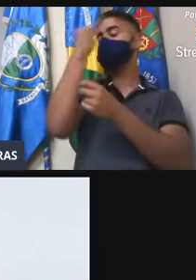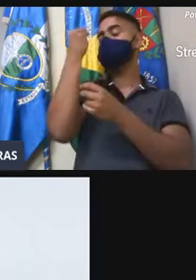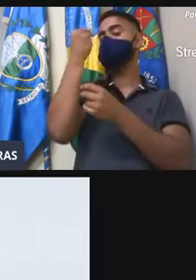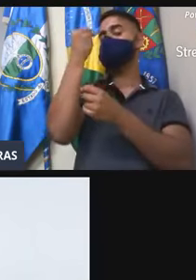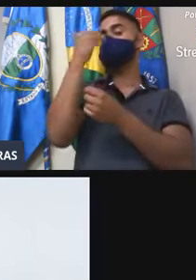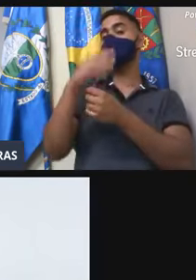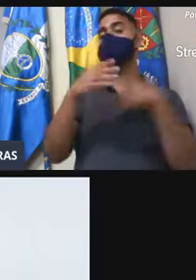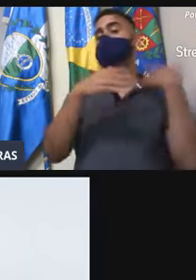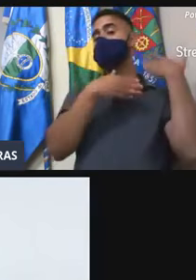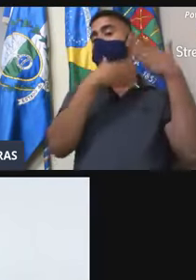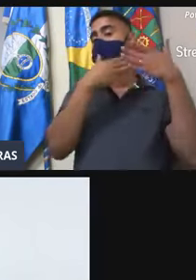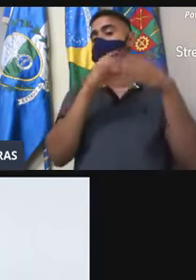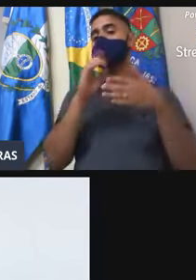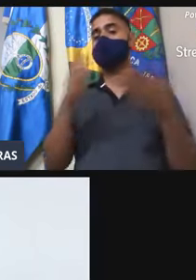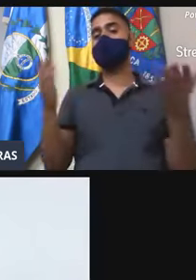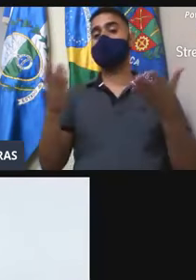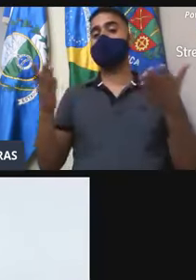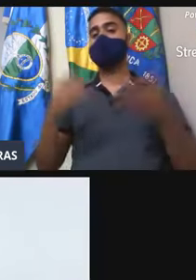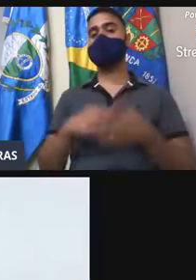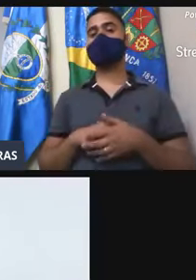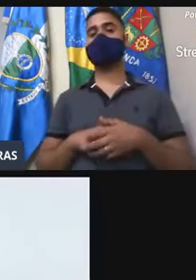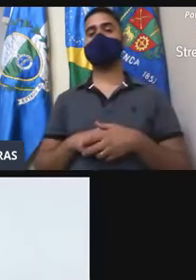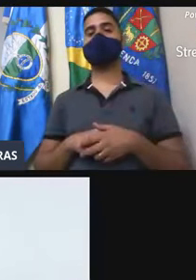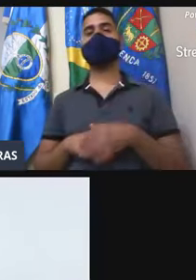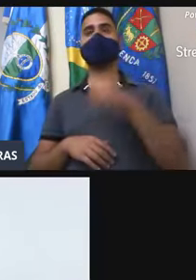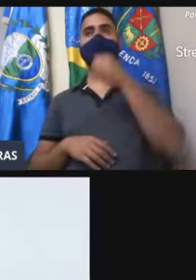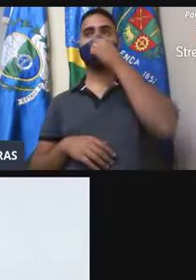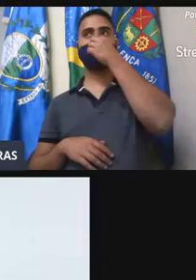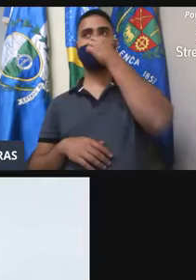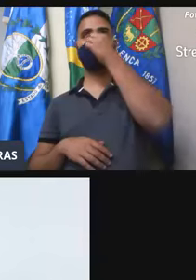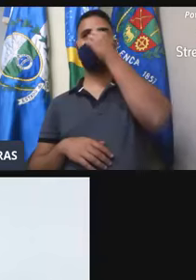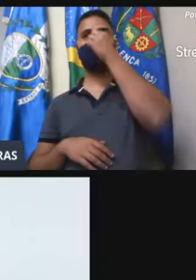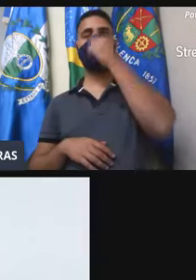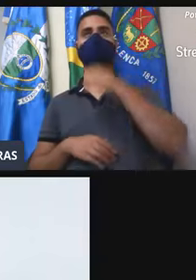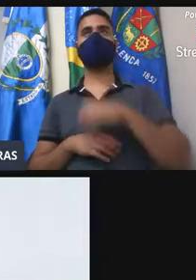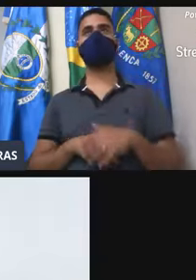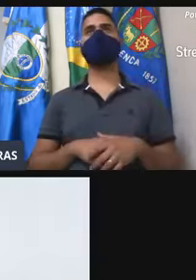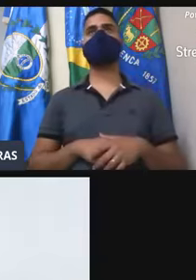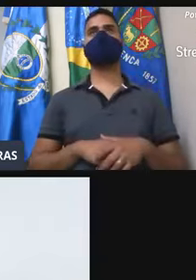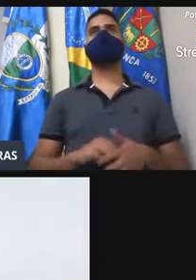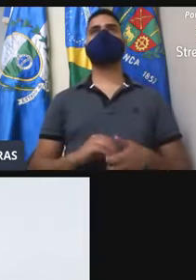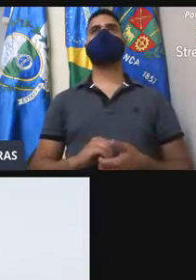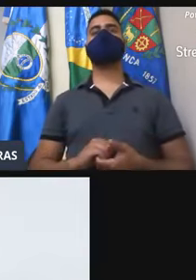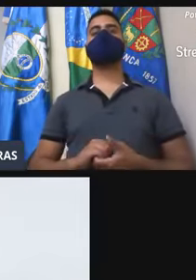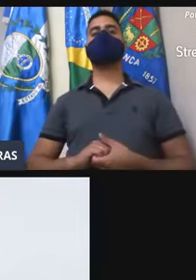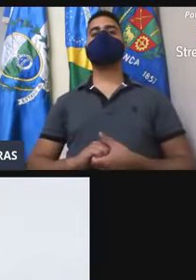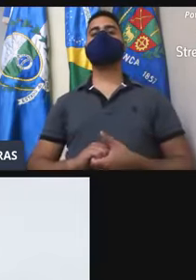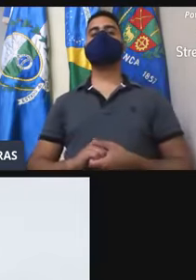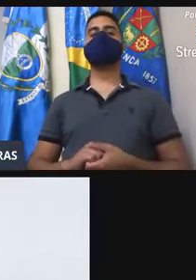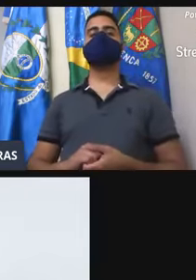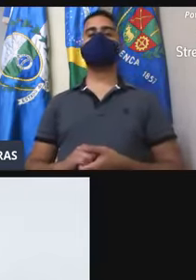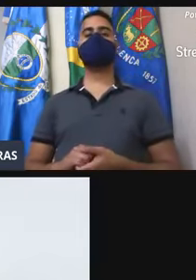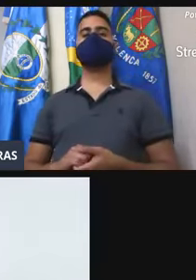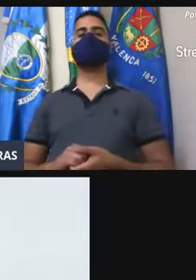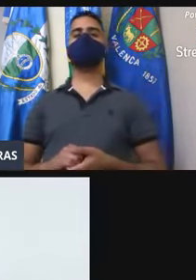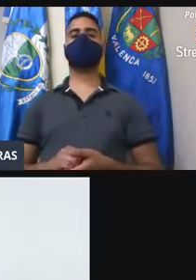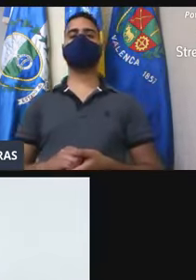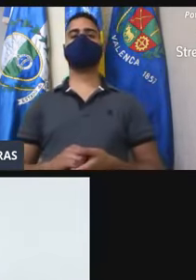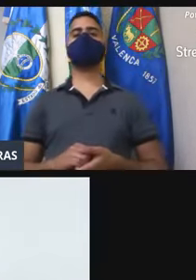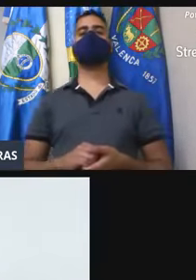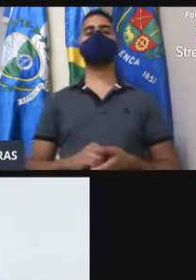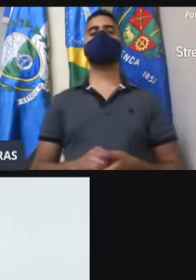tempo, só que agora, com a chegada do marco regulatório, aonde a gente vai